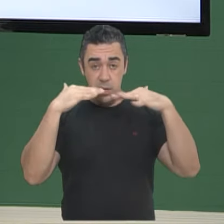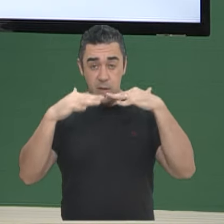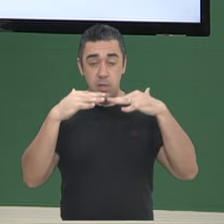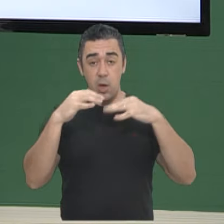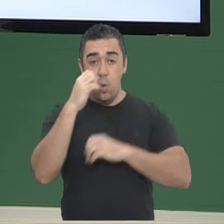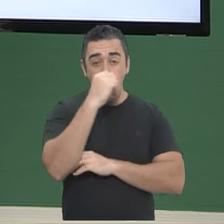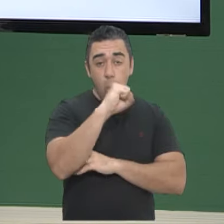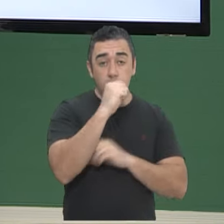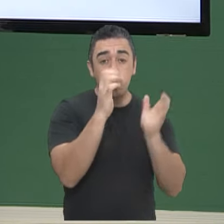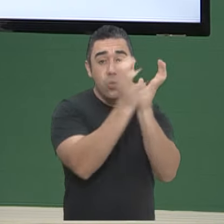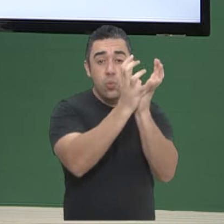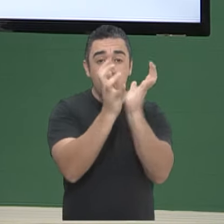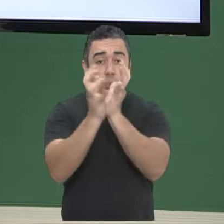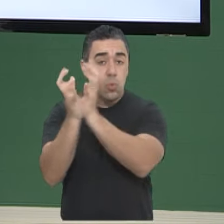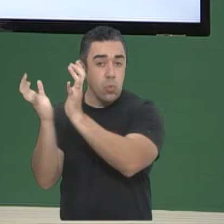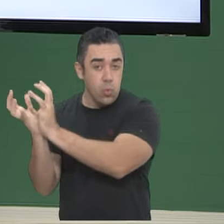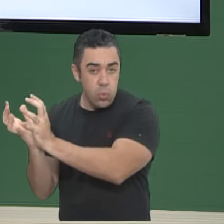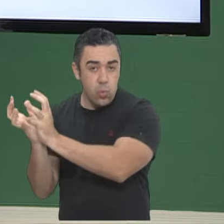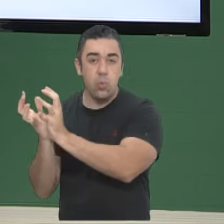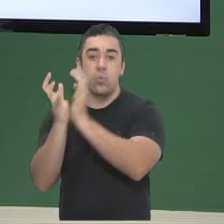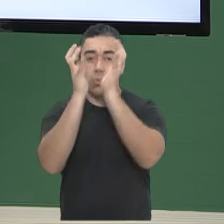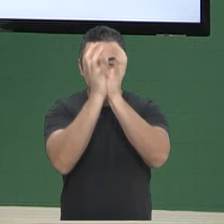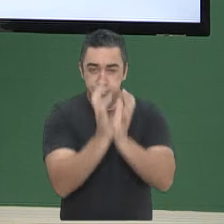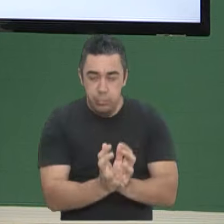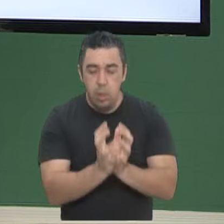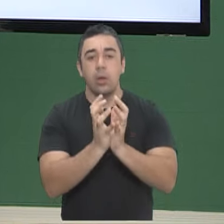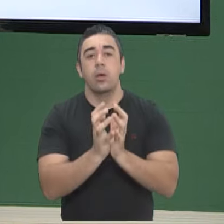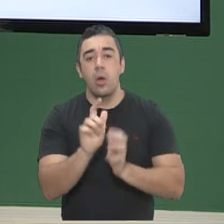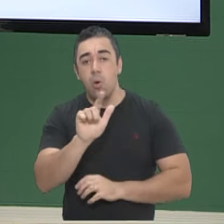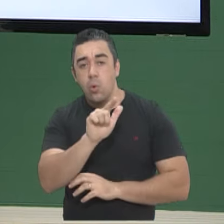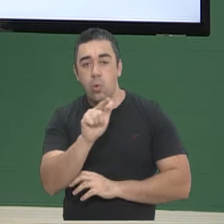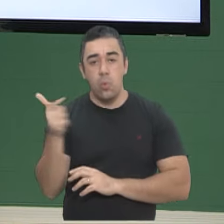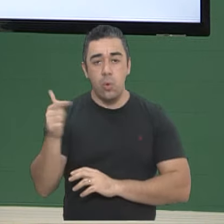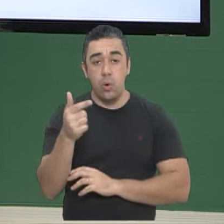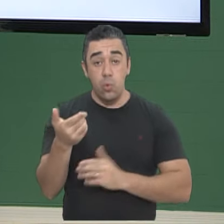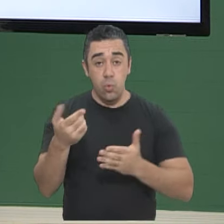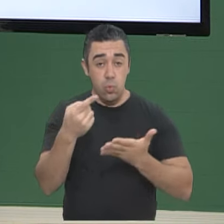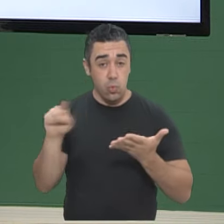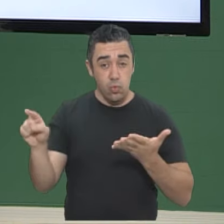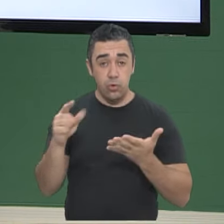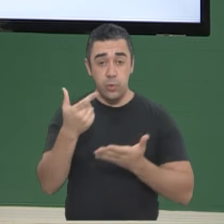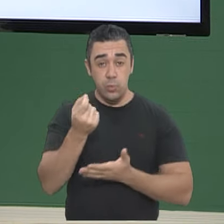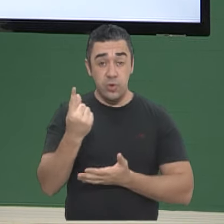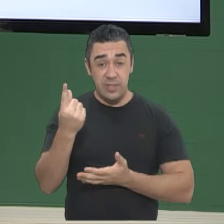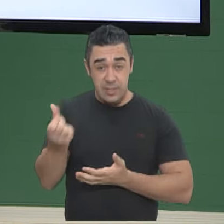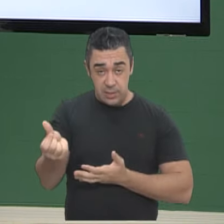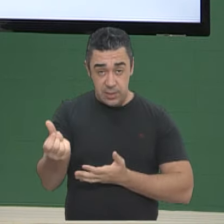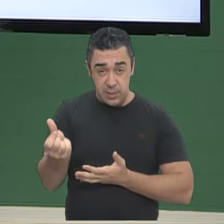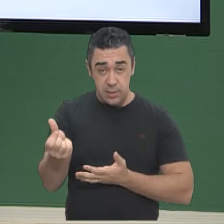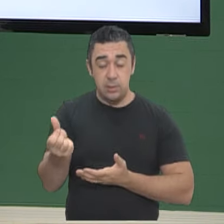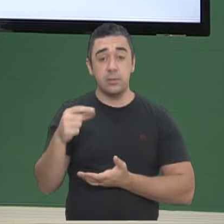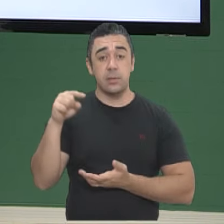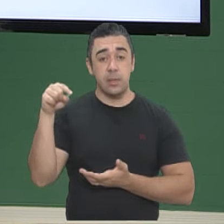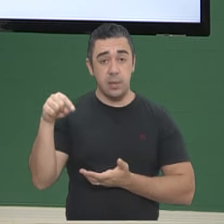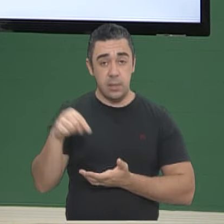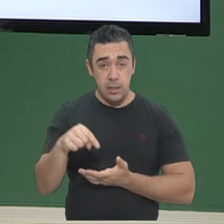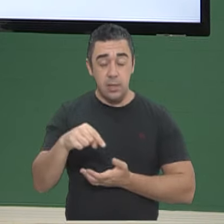8 modalidades. A última edição, que ocorreu em 2016, que foi as